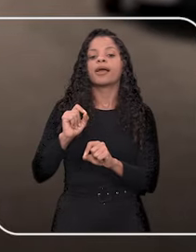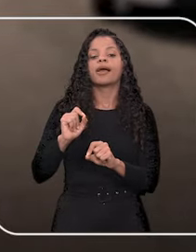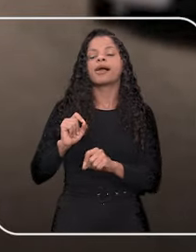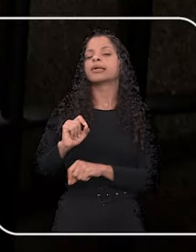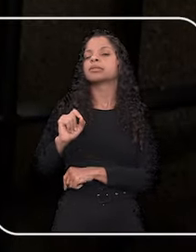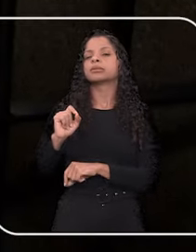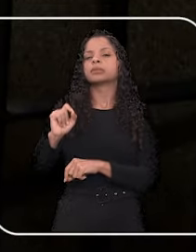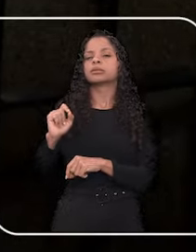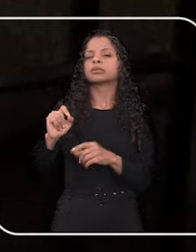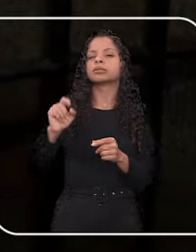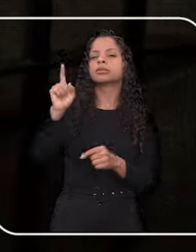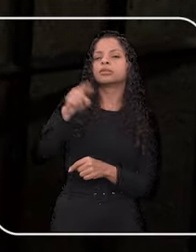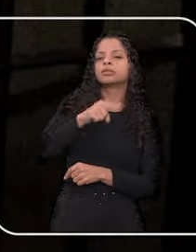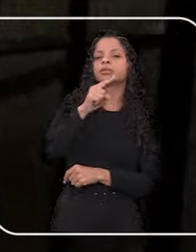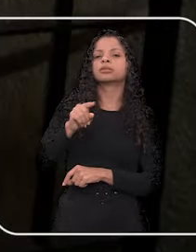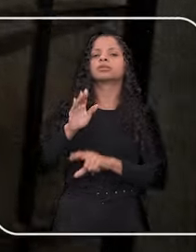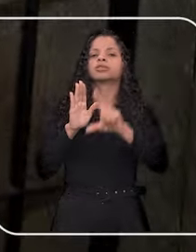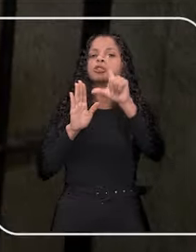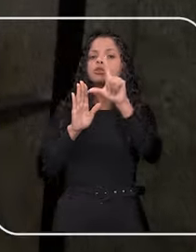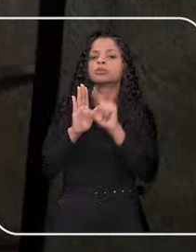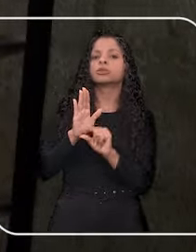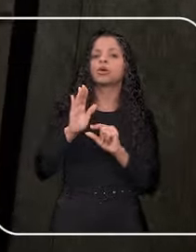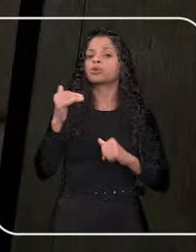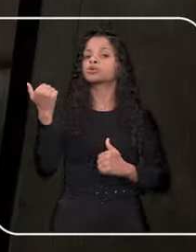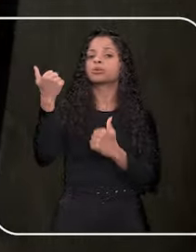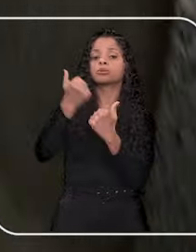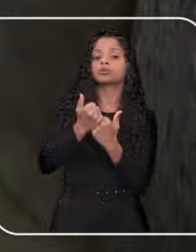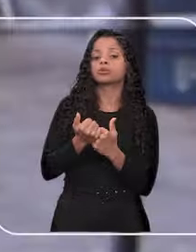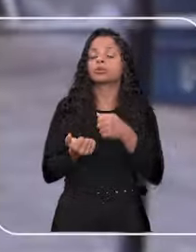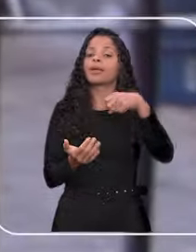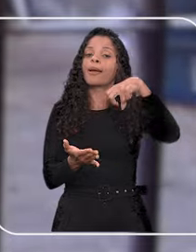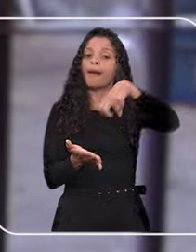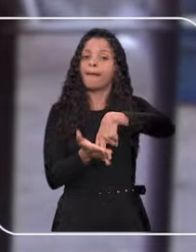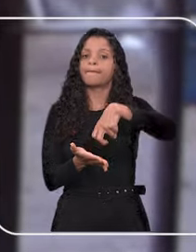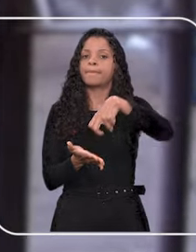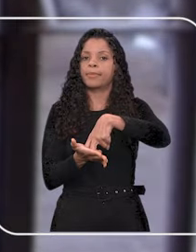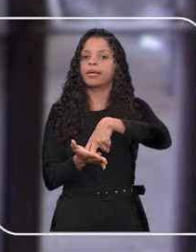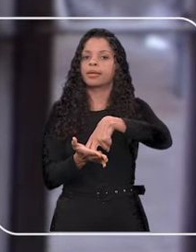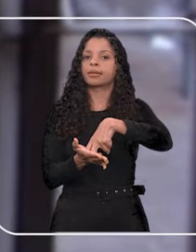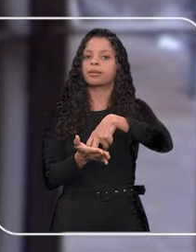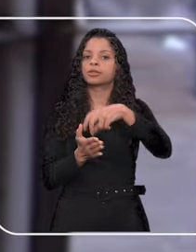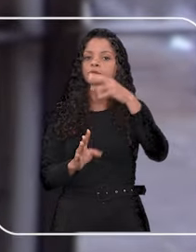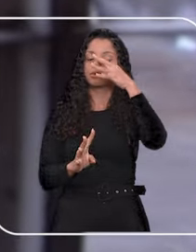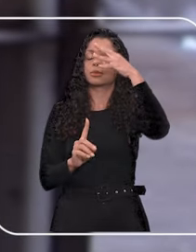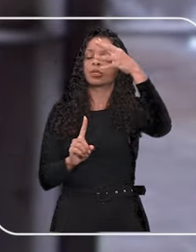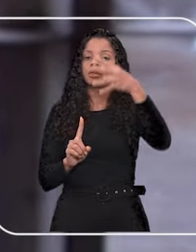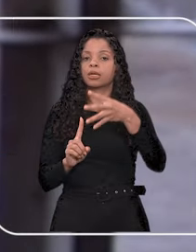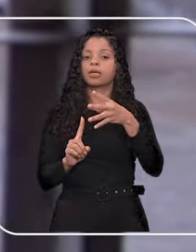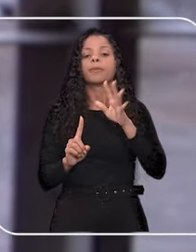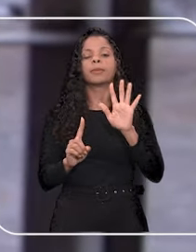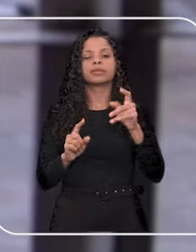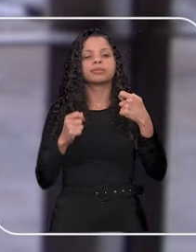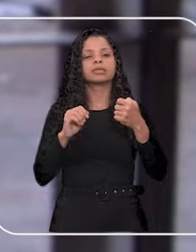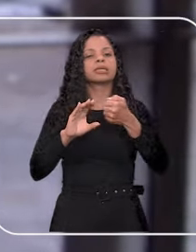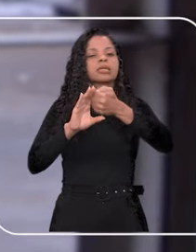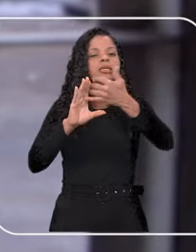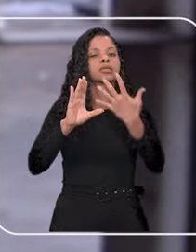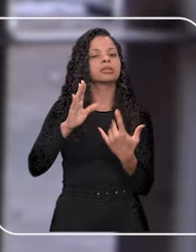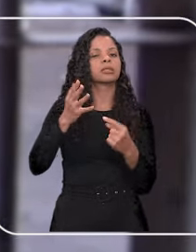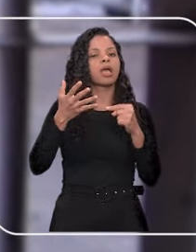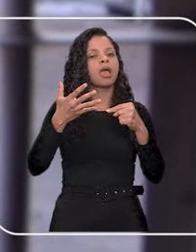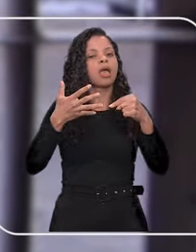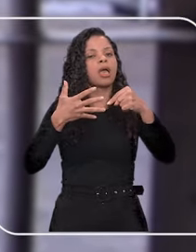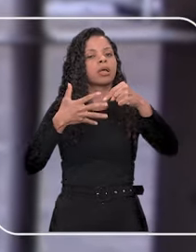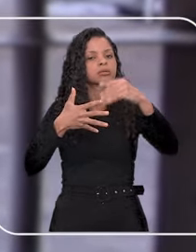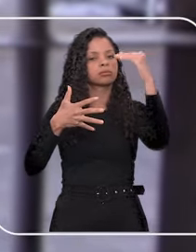extinção diminuição ou substituição da pena de um Detento Porém para receber esse benefício o preso deve cumprir alguns critérios